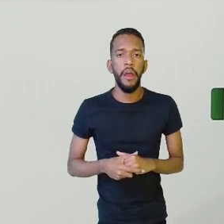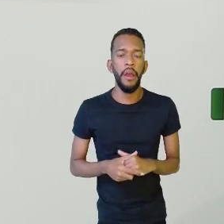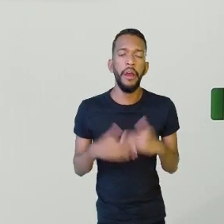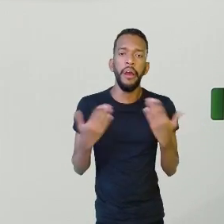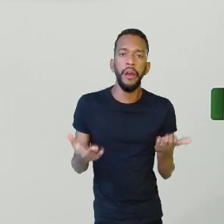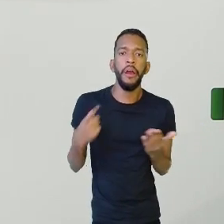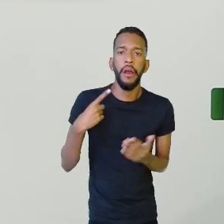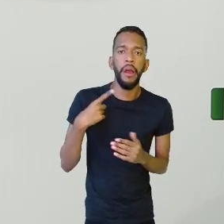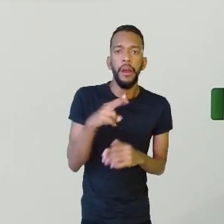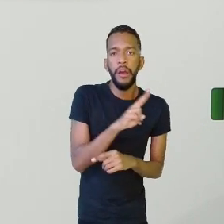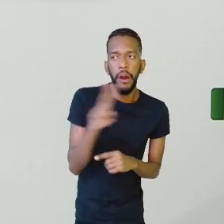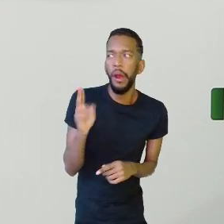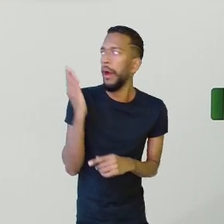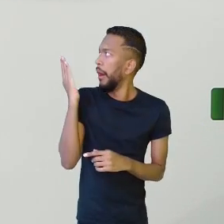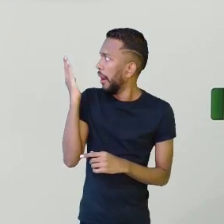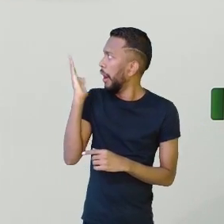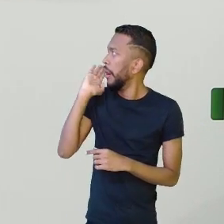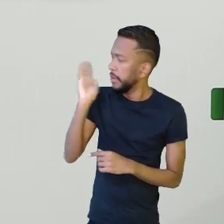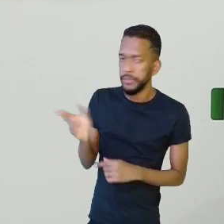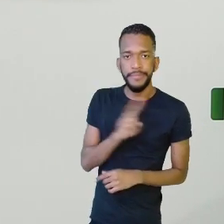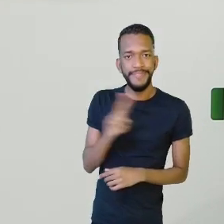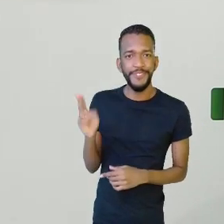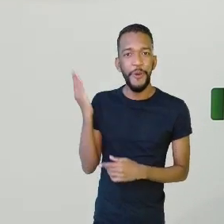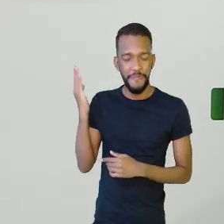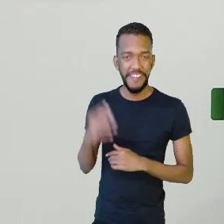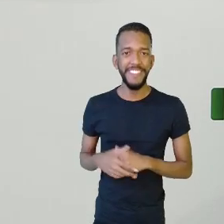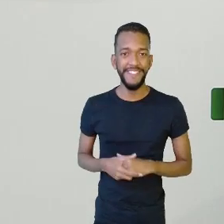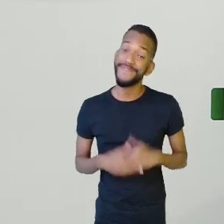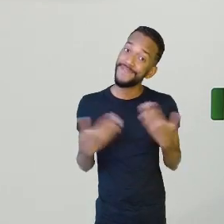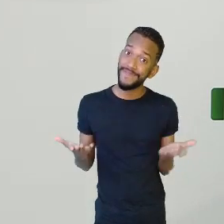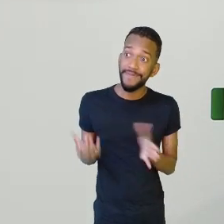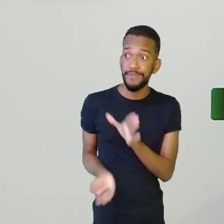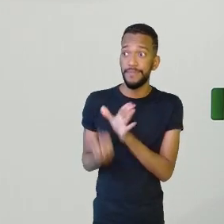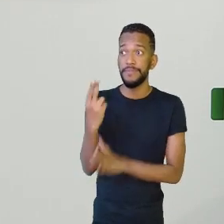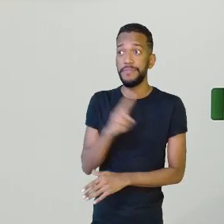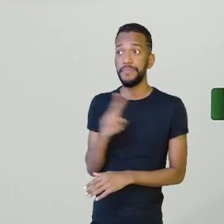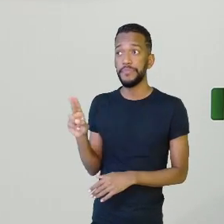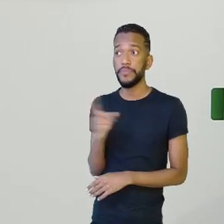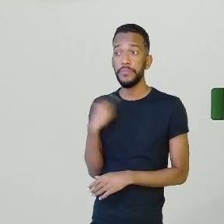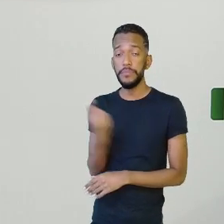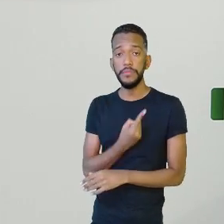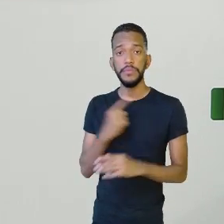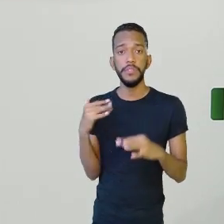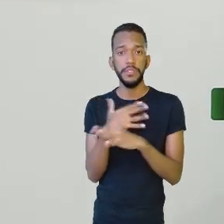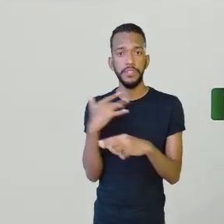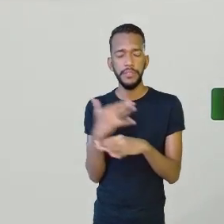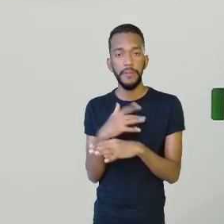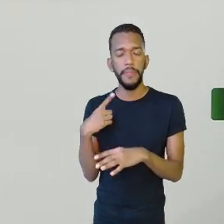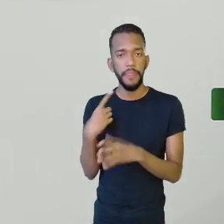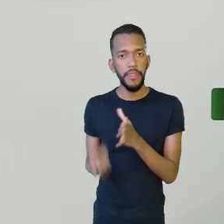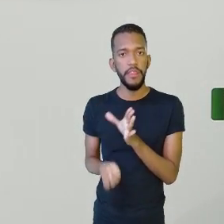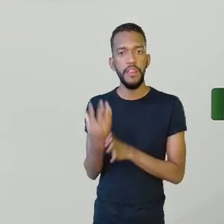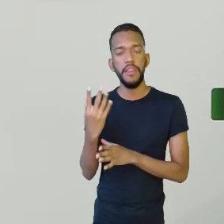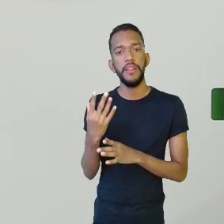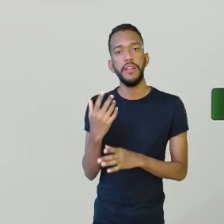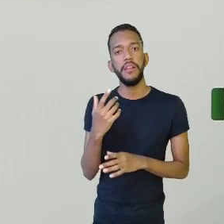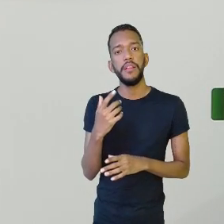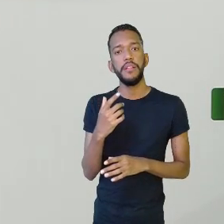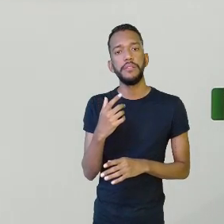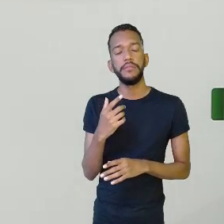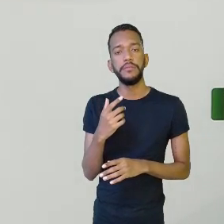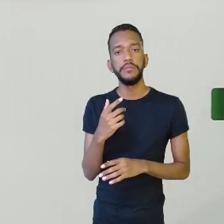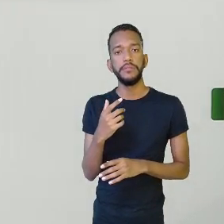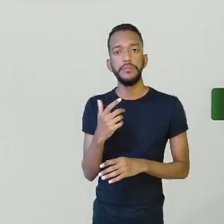ele é chamado dessa forma, Recife. E assim surgiu o nome de nossa cidade, de um idioma pouco conhecido por nós.